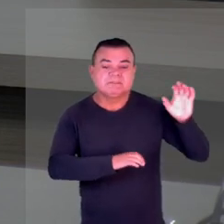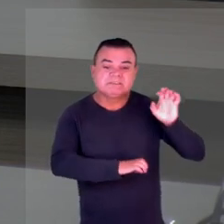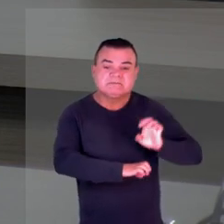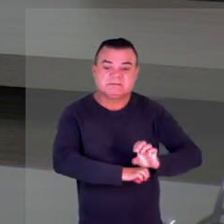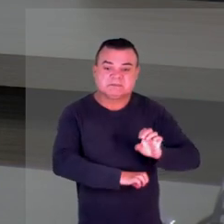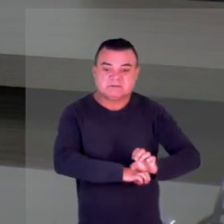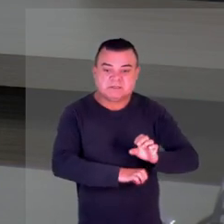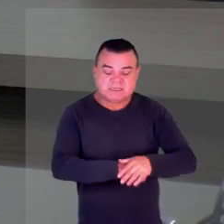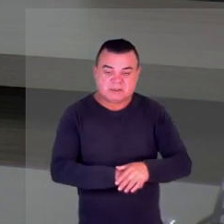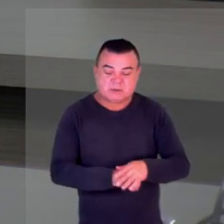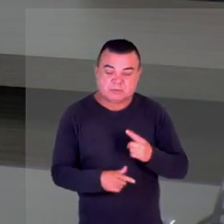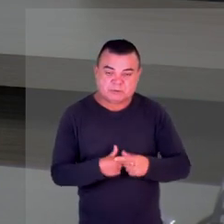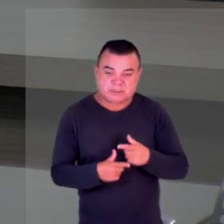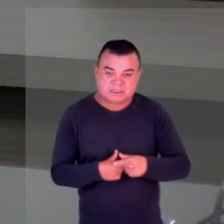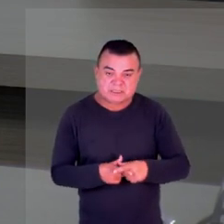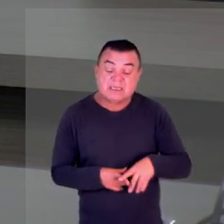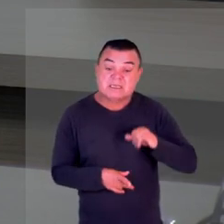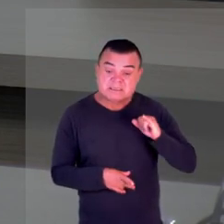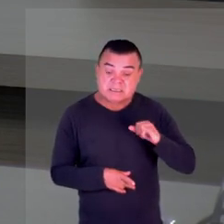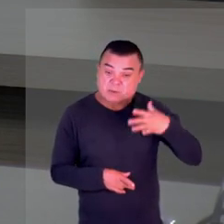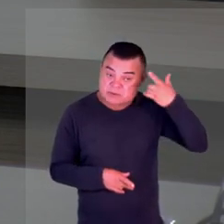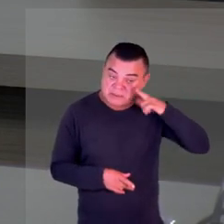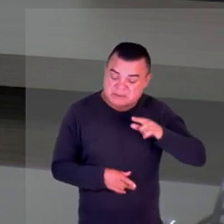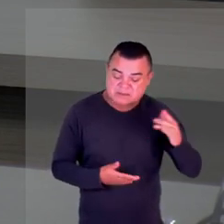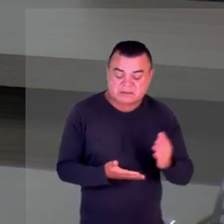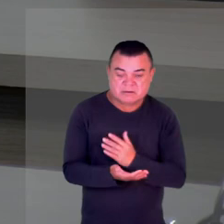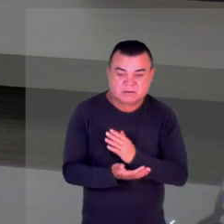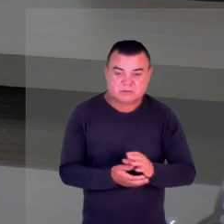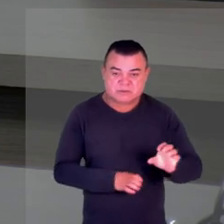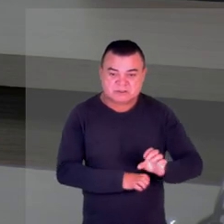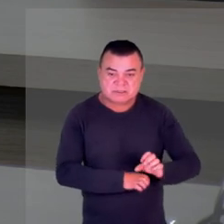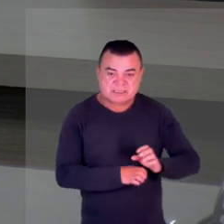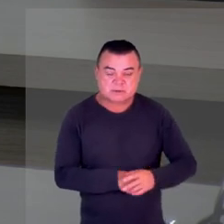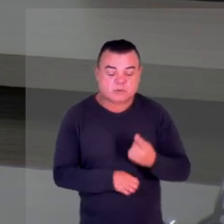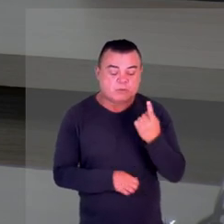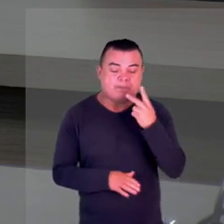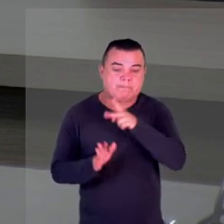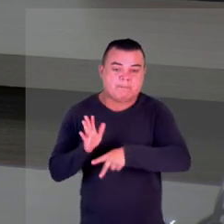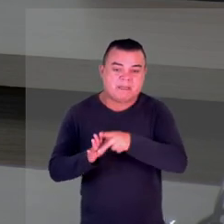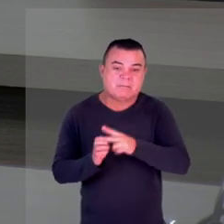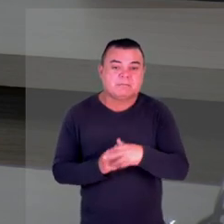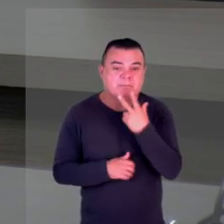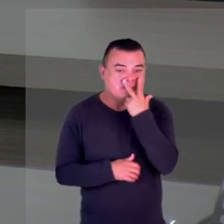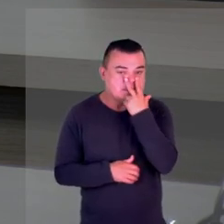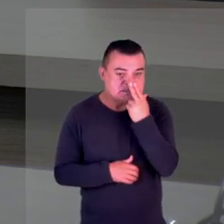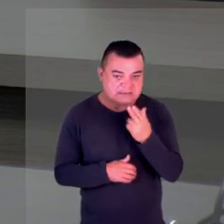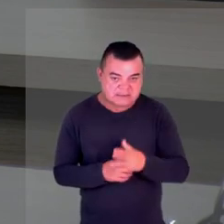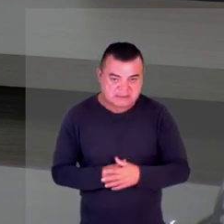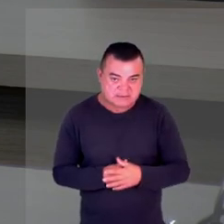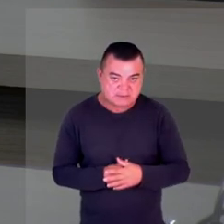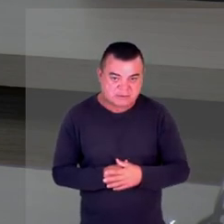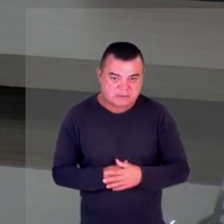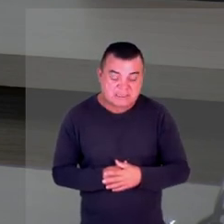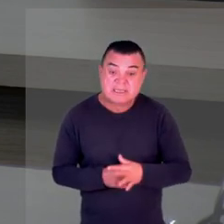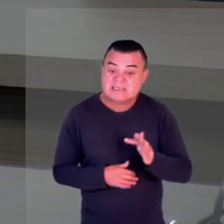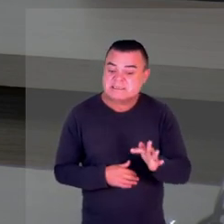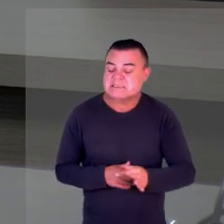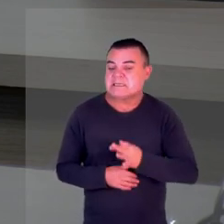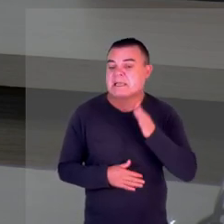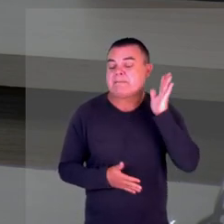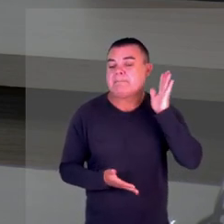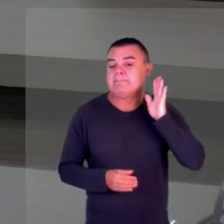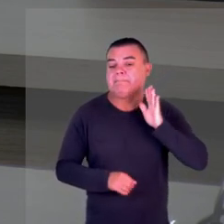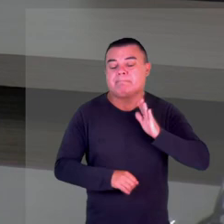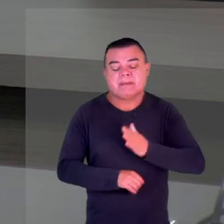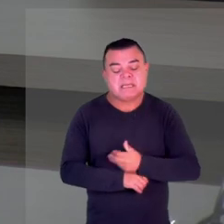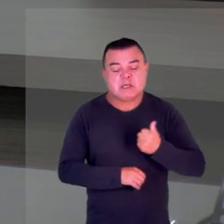CONSEG se Se conseguisse né em algum estado um plano parecido eh seria talvez muito mais efetivo do que a